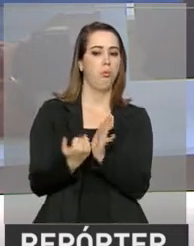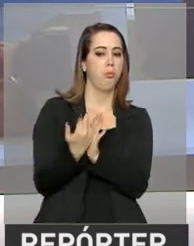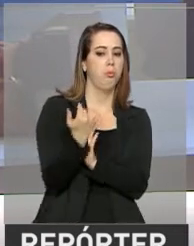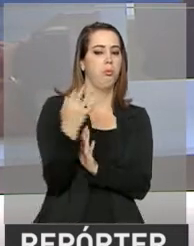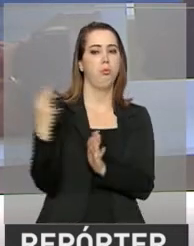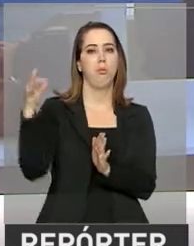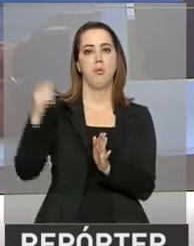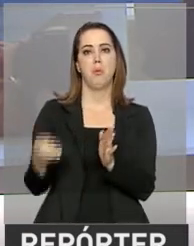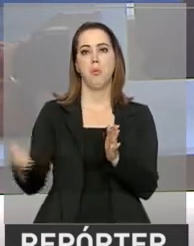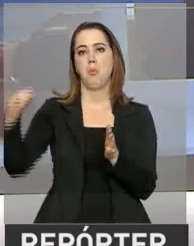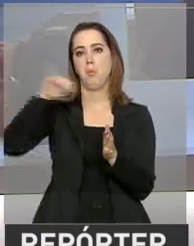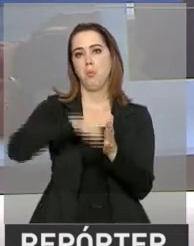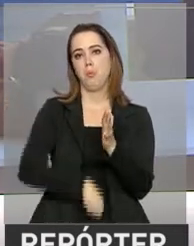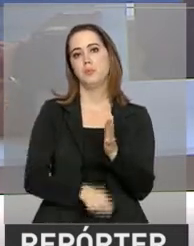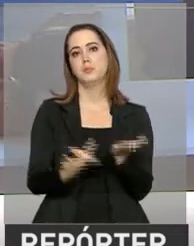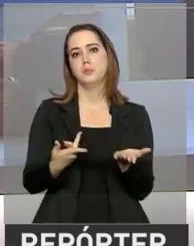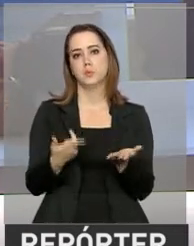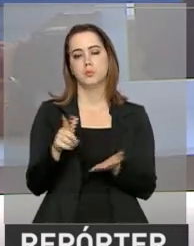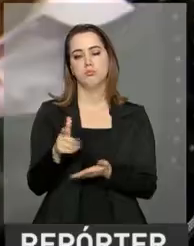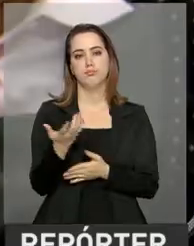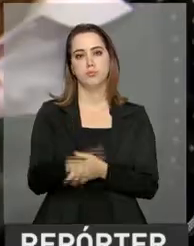resolver o problema fiscal do país.